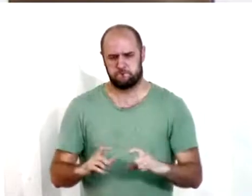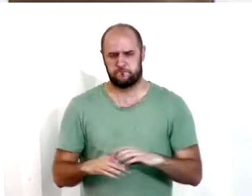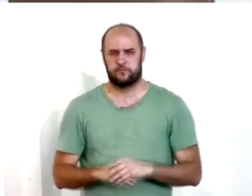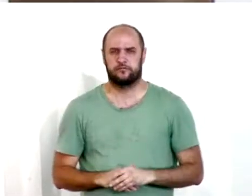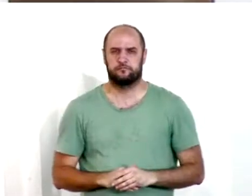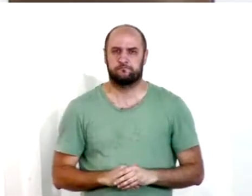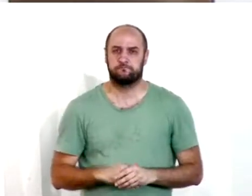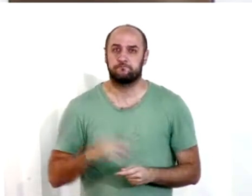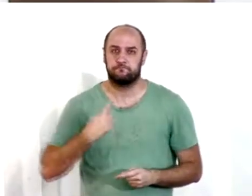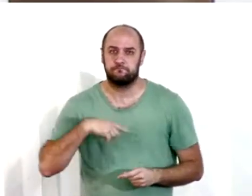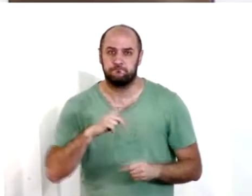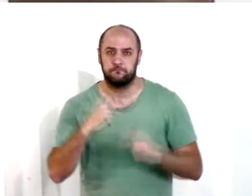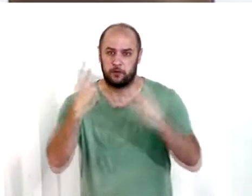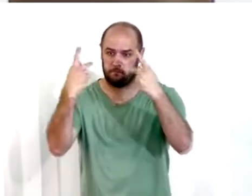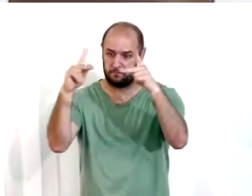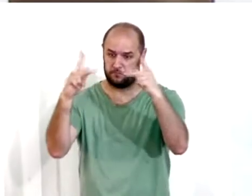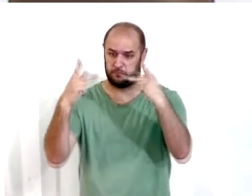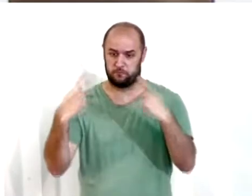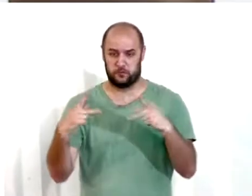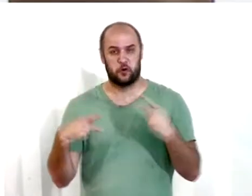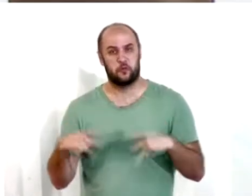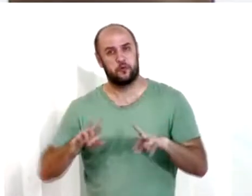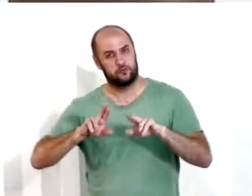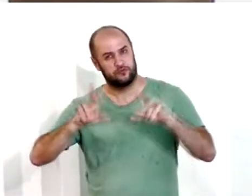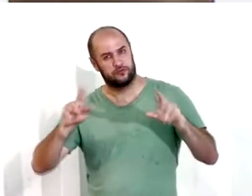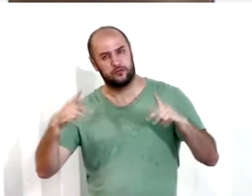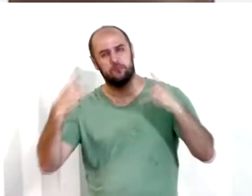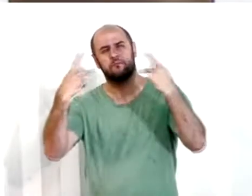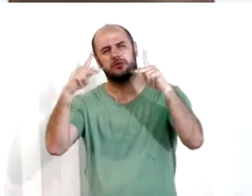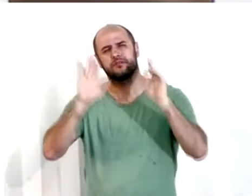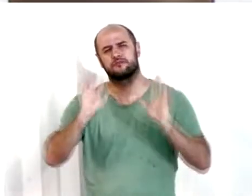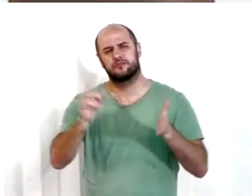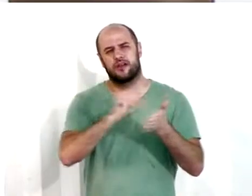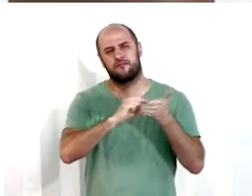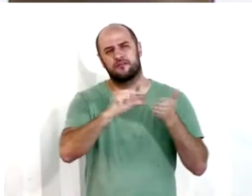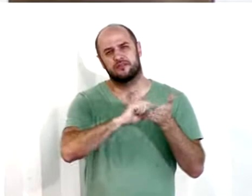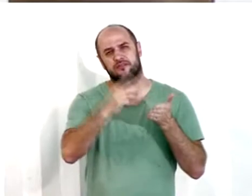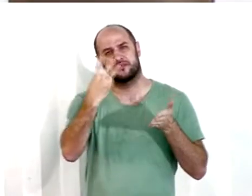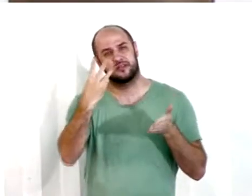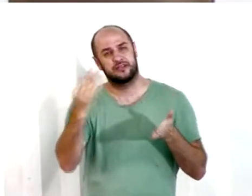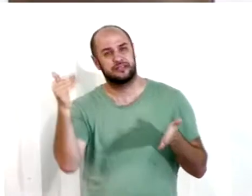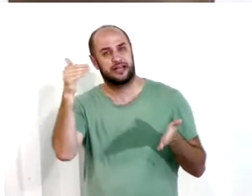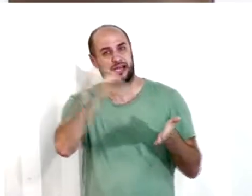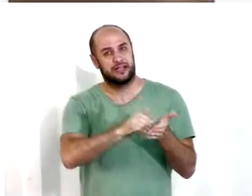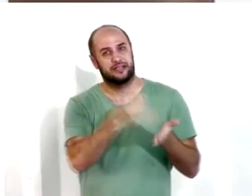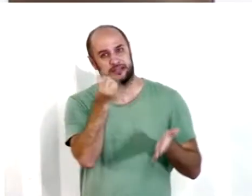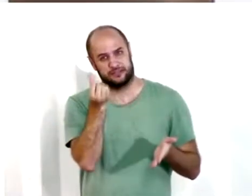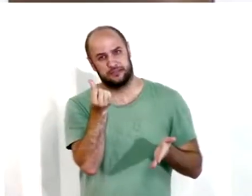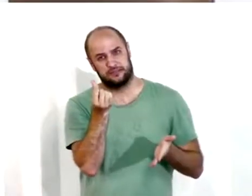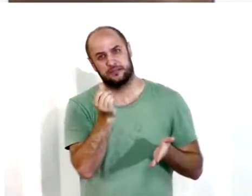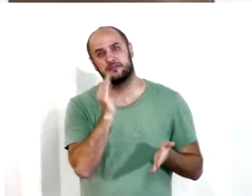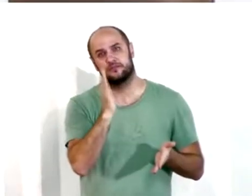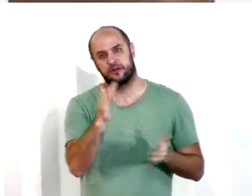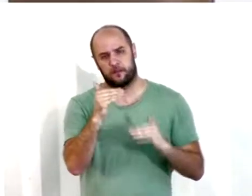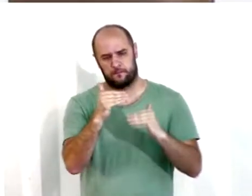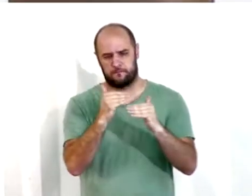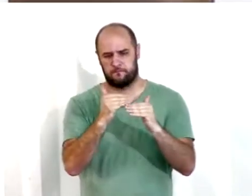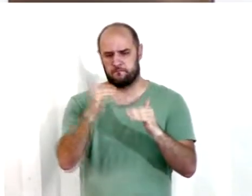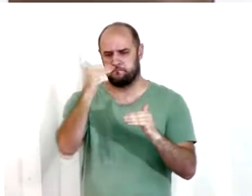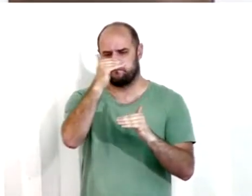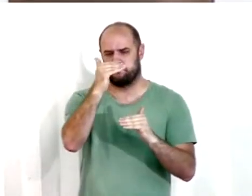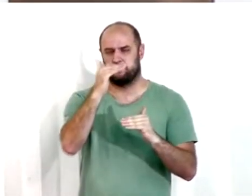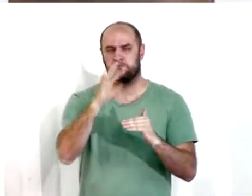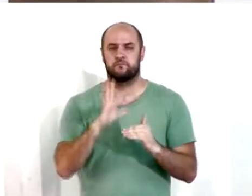3 sermões. O primeiro sermão já foi pregado, que foi dos versículos de 3 a 6, a parte A, onde